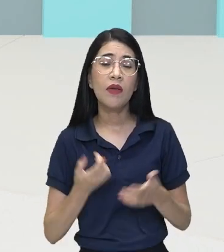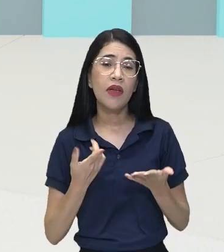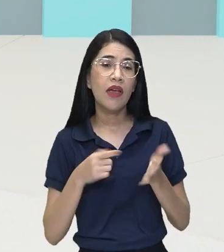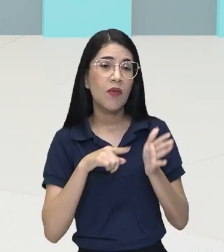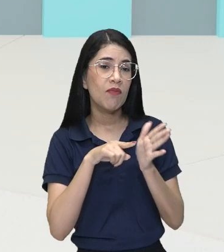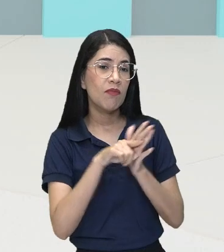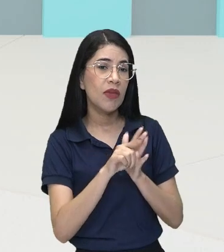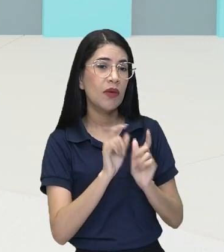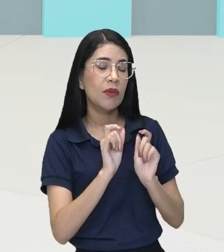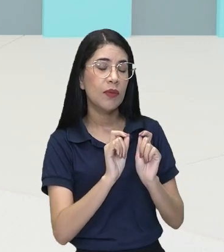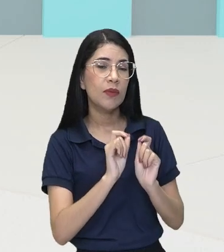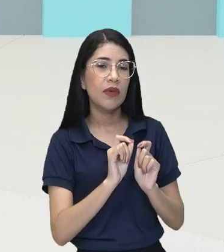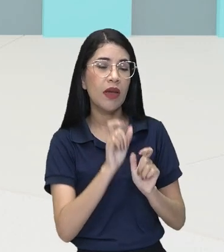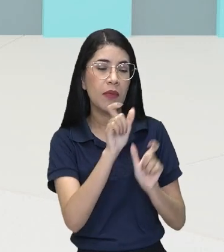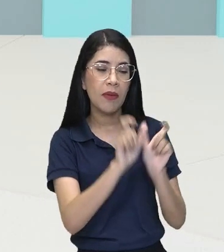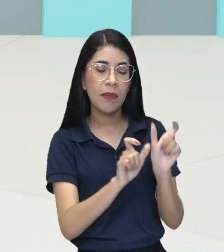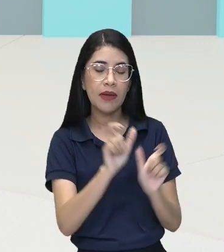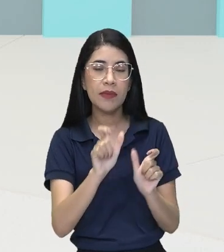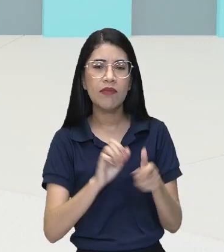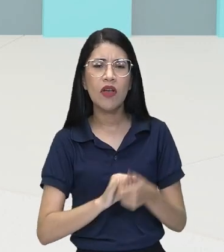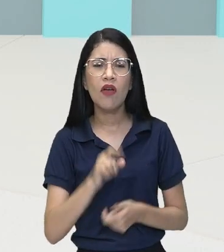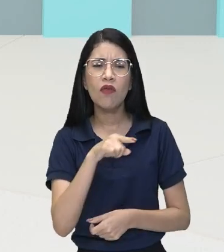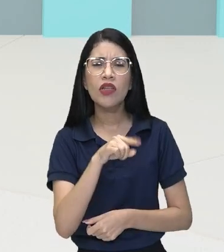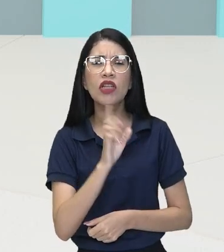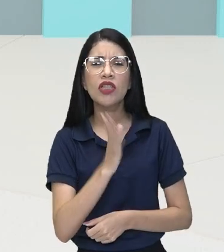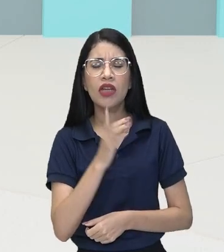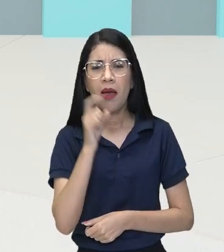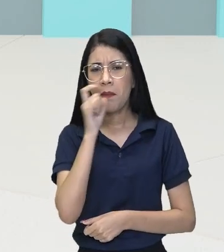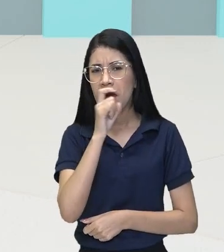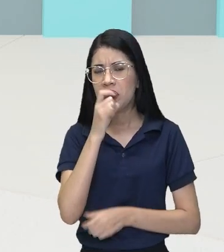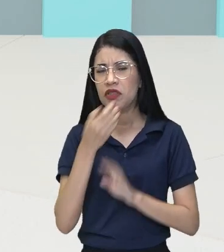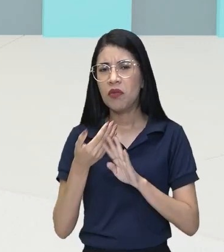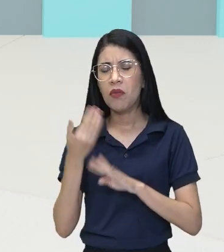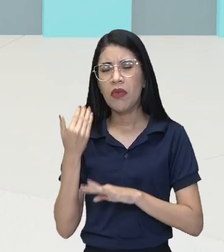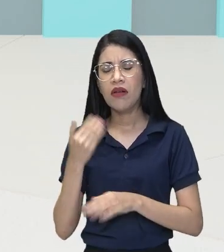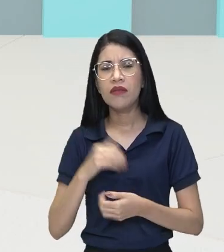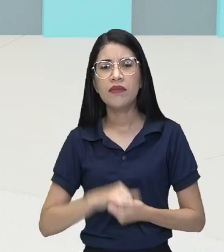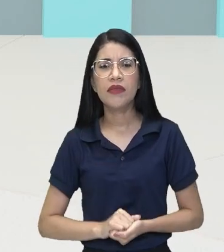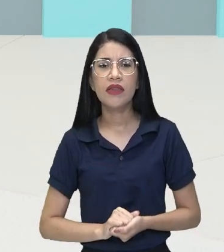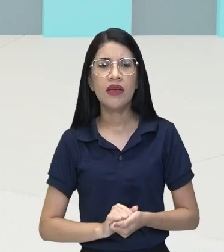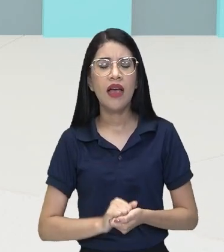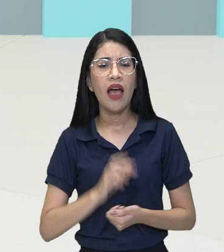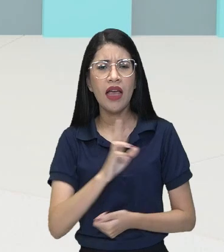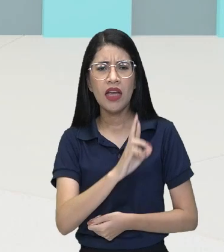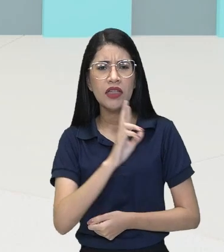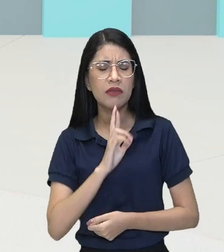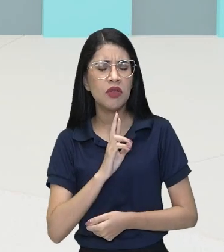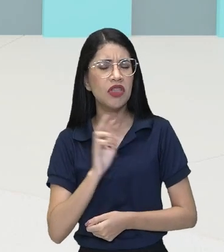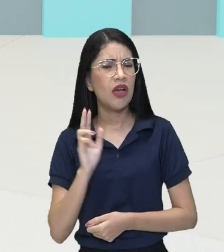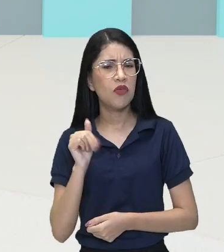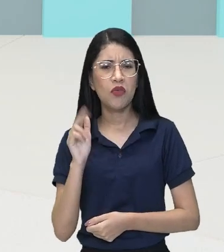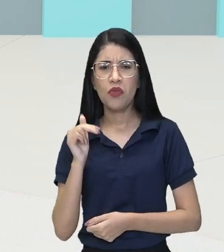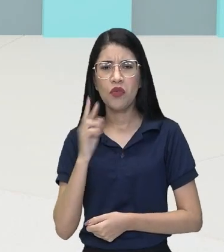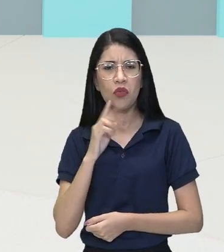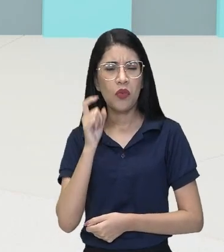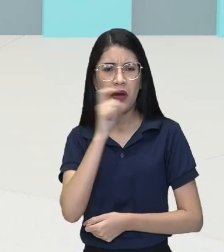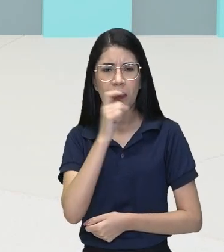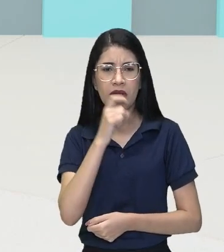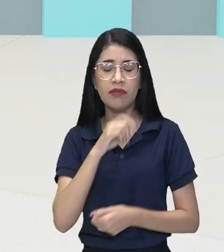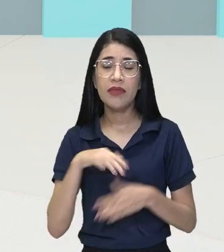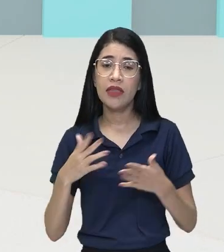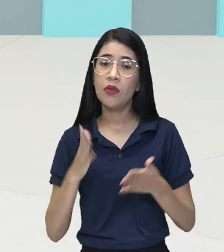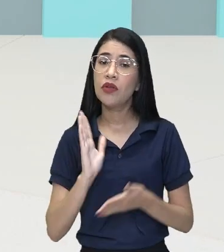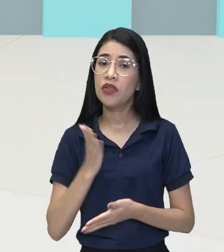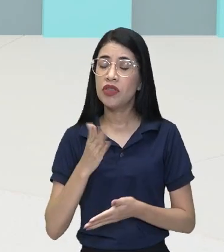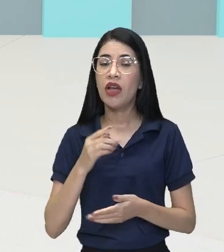perguntar para as pessoas assim: você já mentiu alguma vez? Aí a pessoa vai falar assim: não, eu nunca menti. Começou a